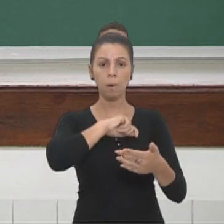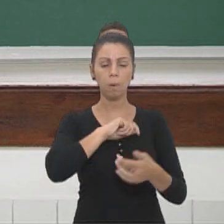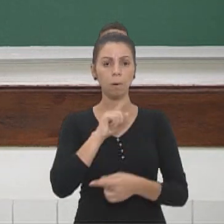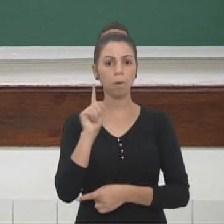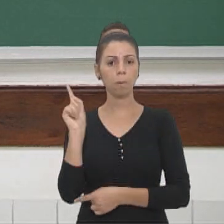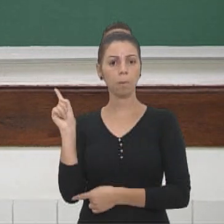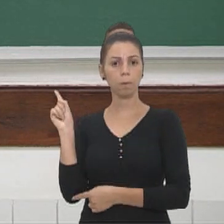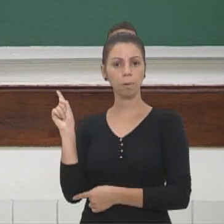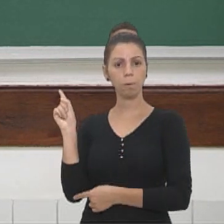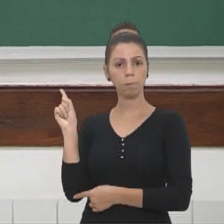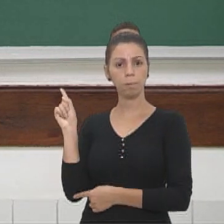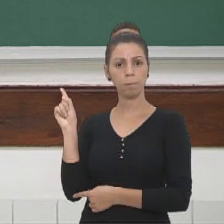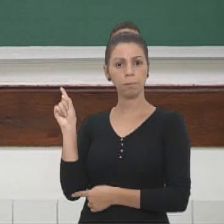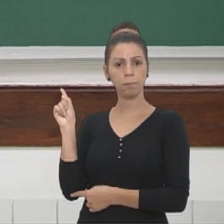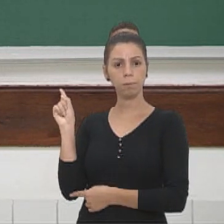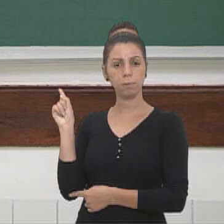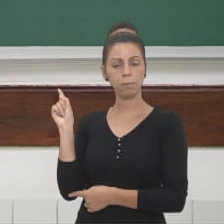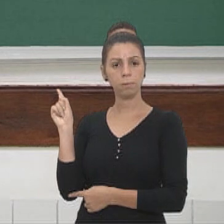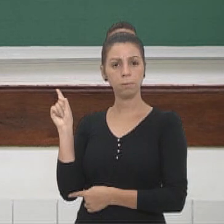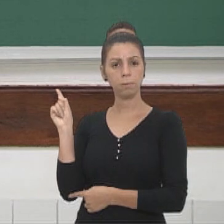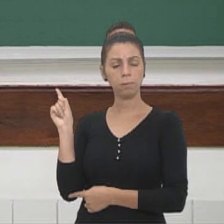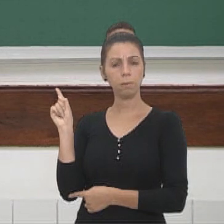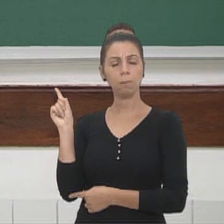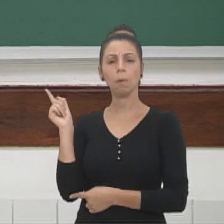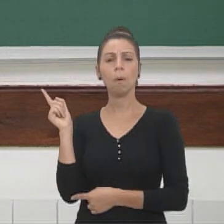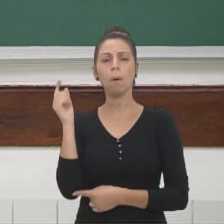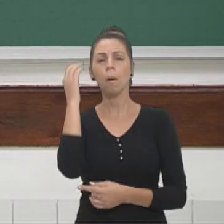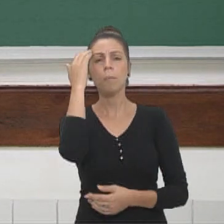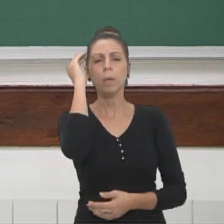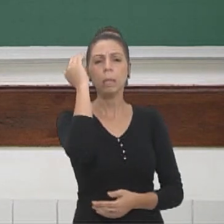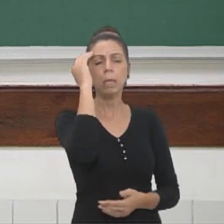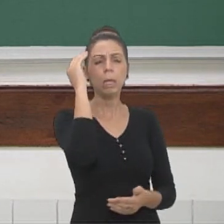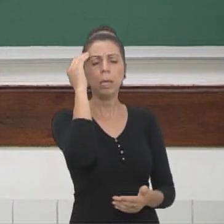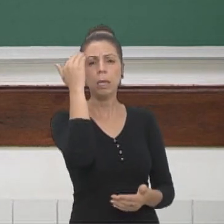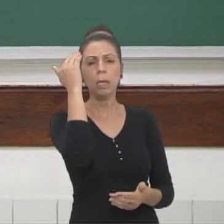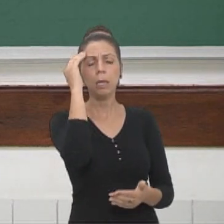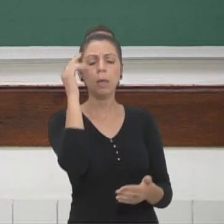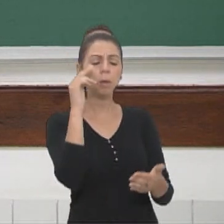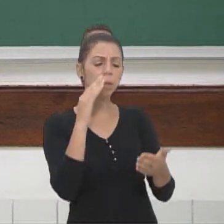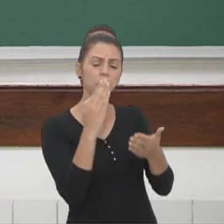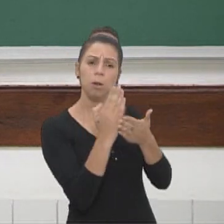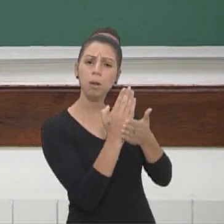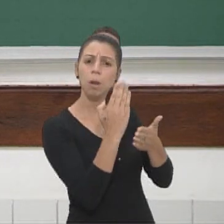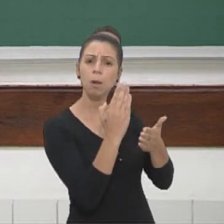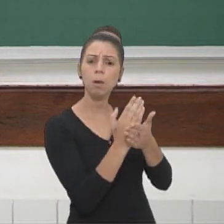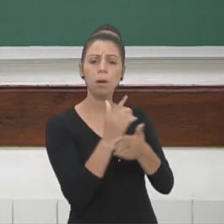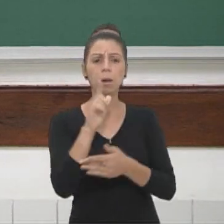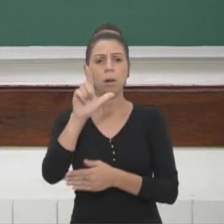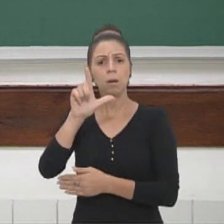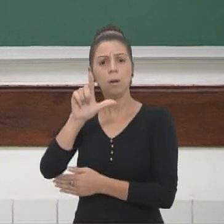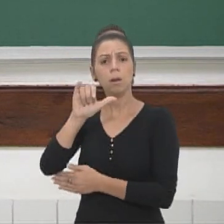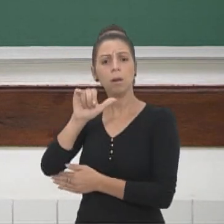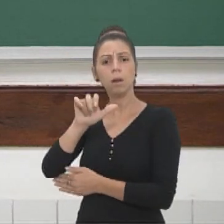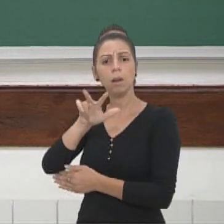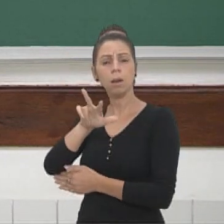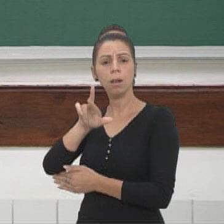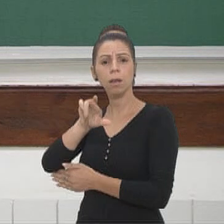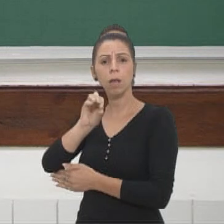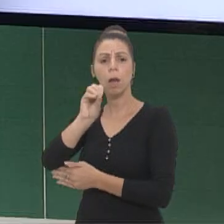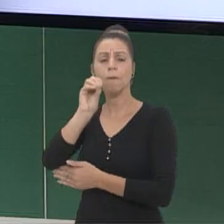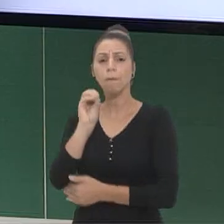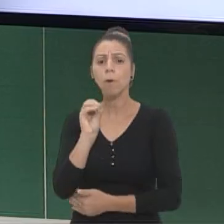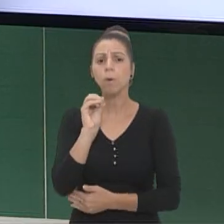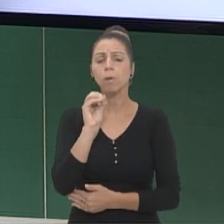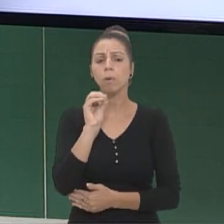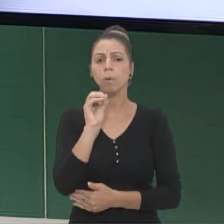Uma vieja tecnologia, que entenderemos por livro? Olha só que importante essa pergunta. Que entenderemos por livro? Um livro dentro da